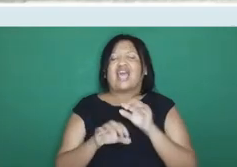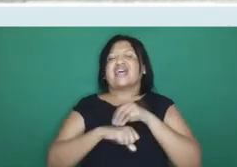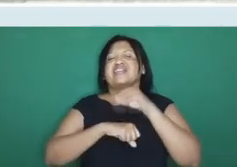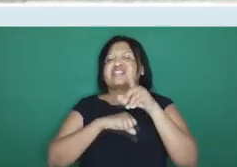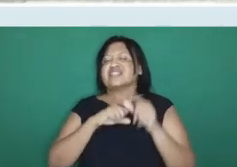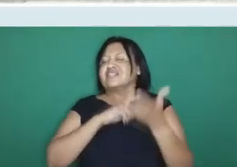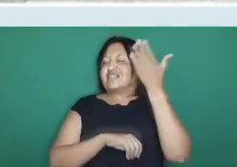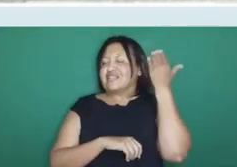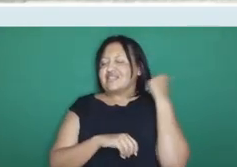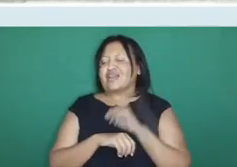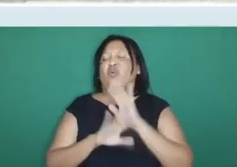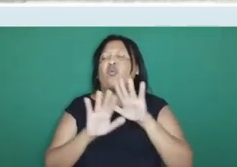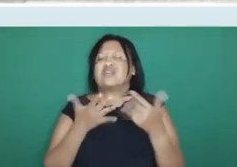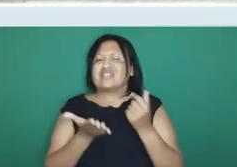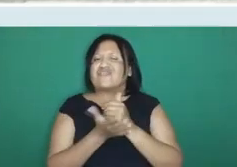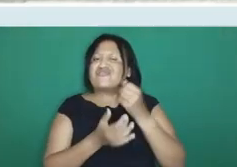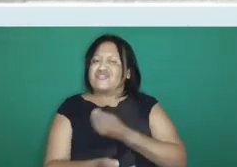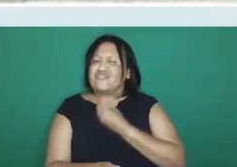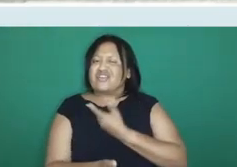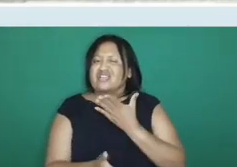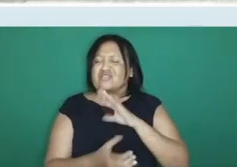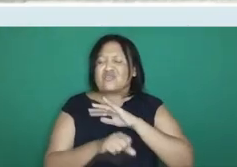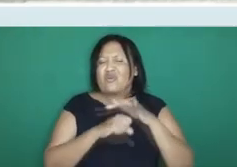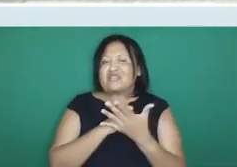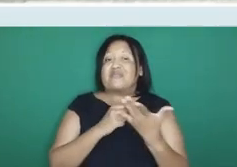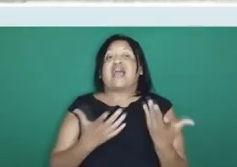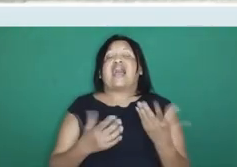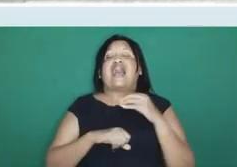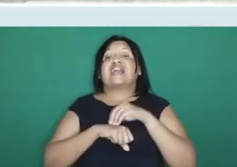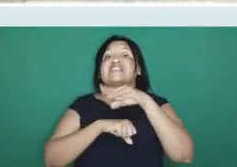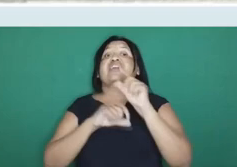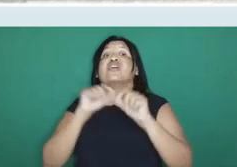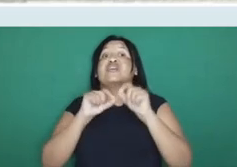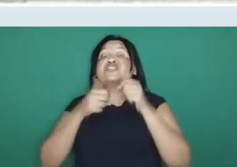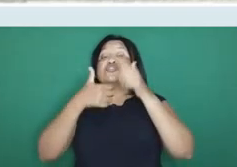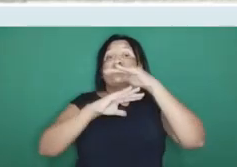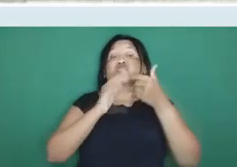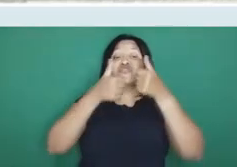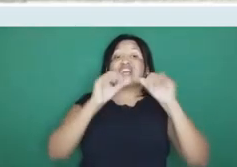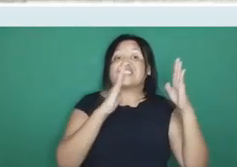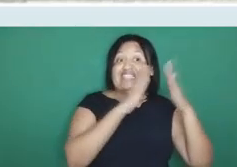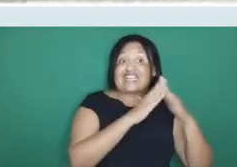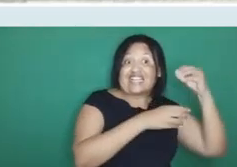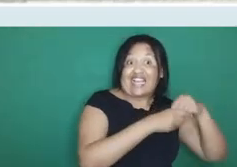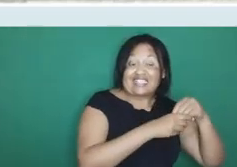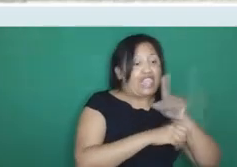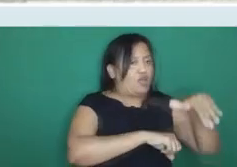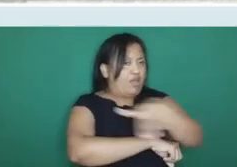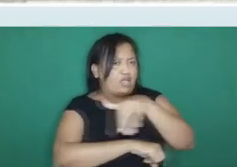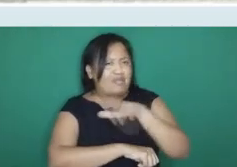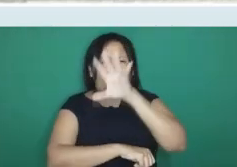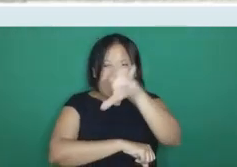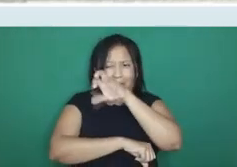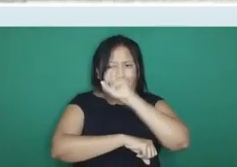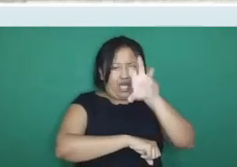a gente tava vivendo ali o áudio da pandemia a recomendação era que todo mundo ficasse em casa para não sair na rua no transmitir um vírus